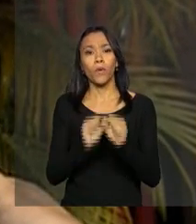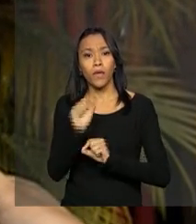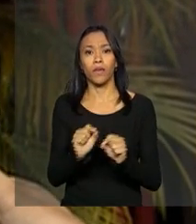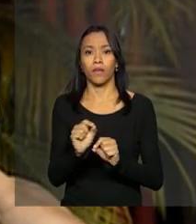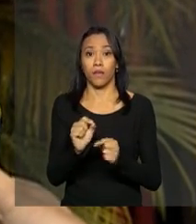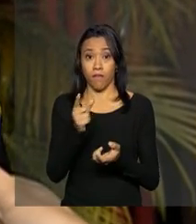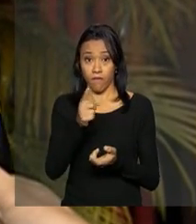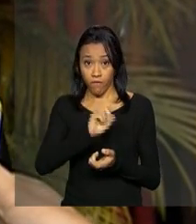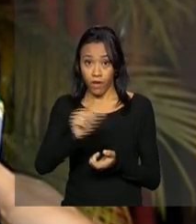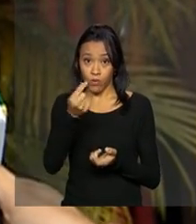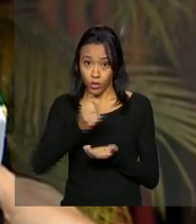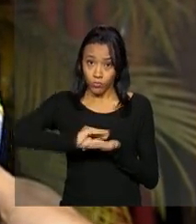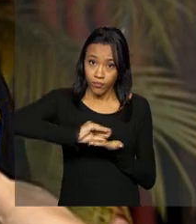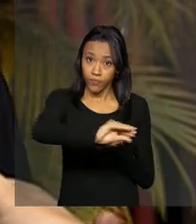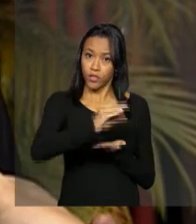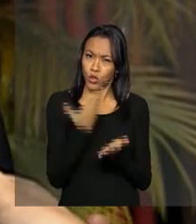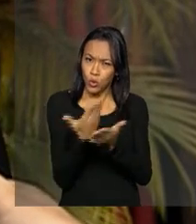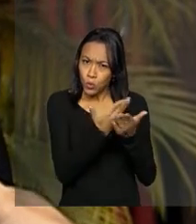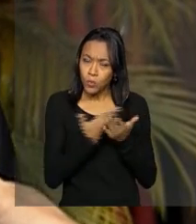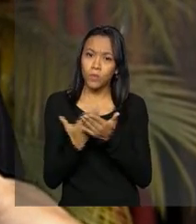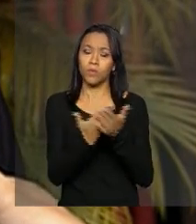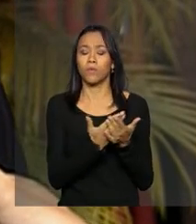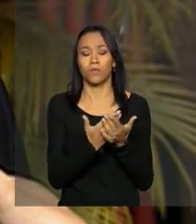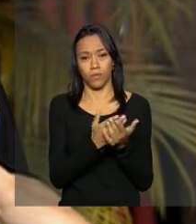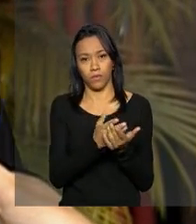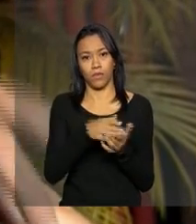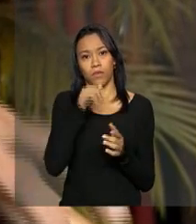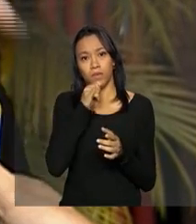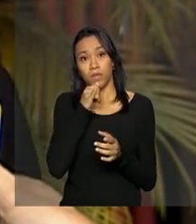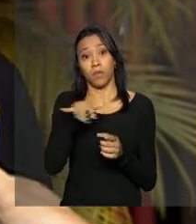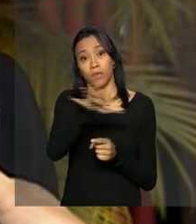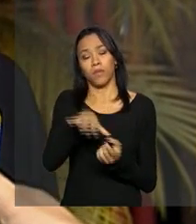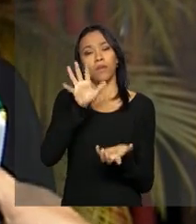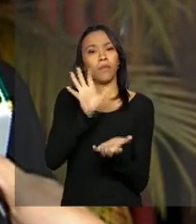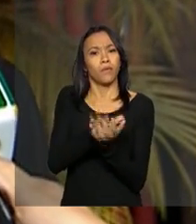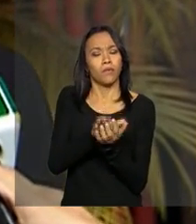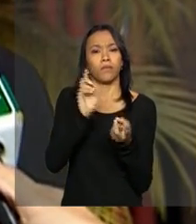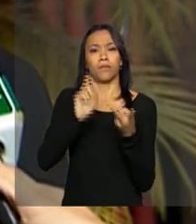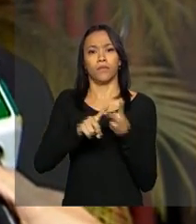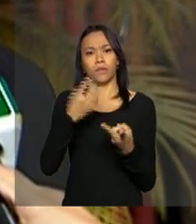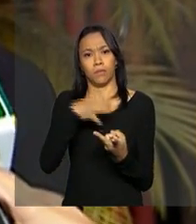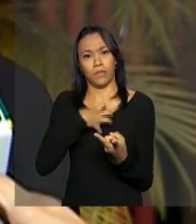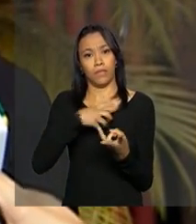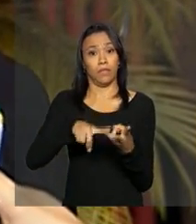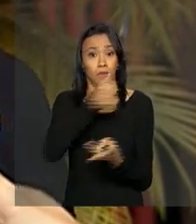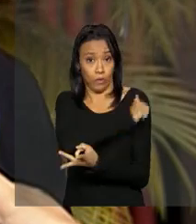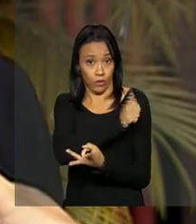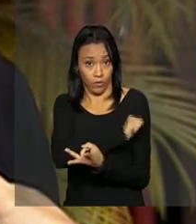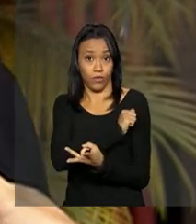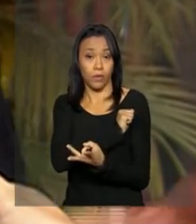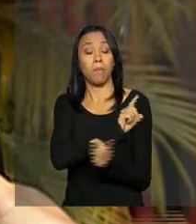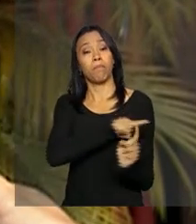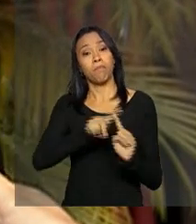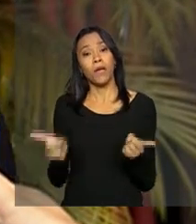para alguns estudos de acompanhamento Clínico em cidades do Pernambuco Bahia e e Rio de Janeiro